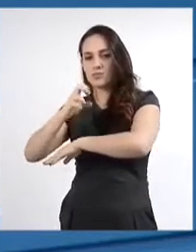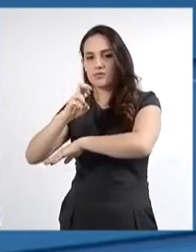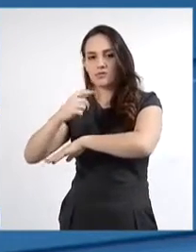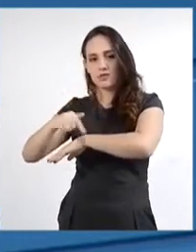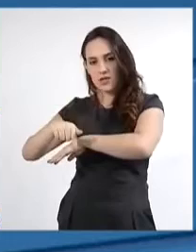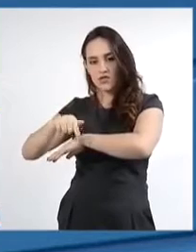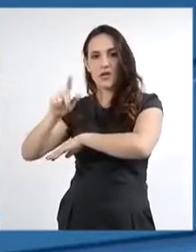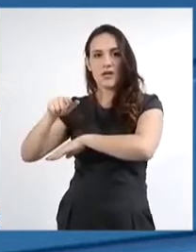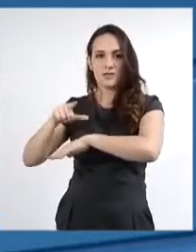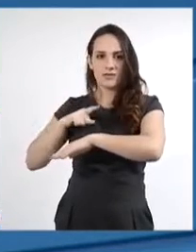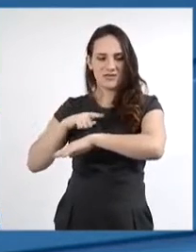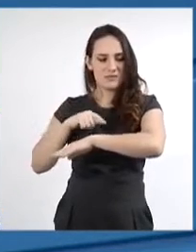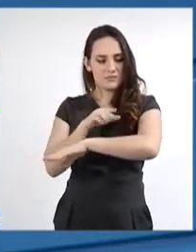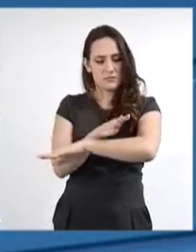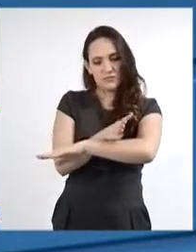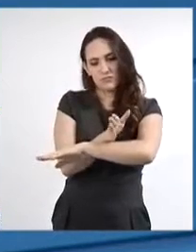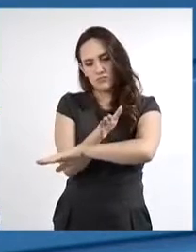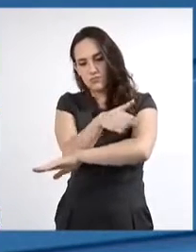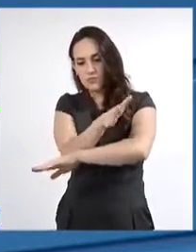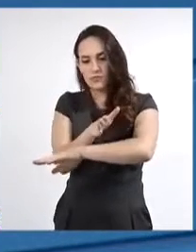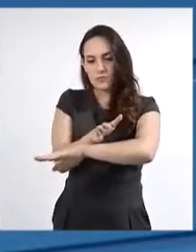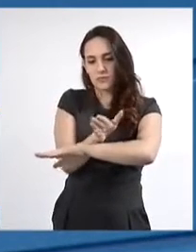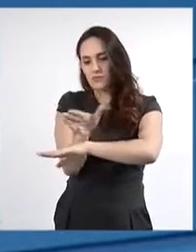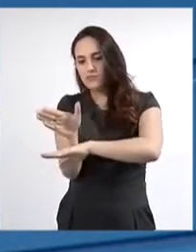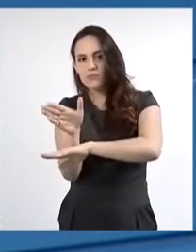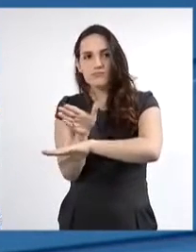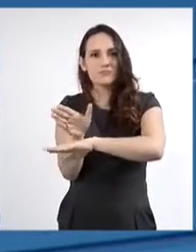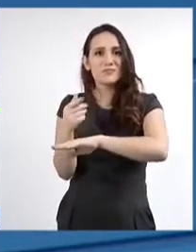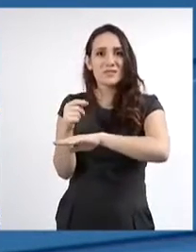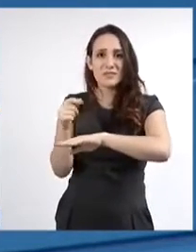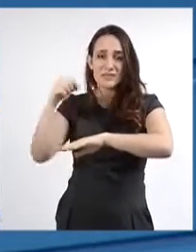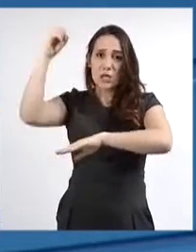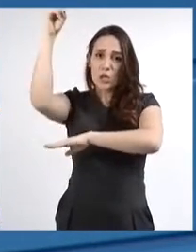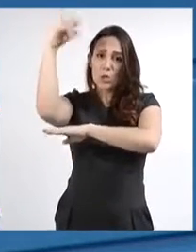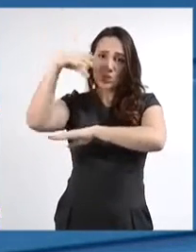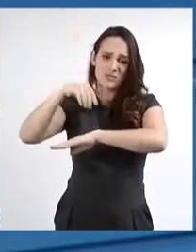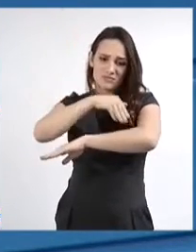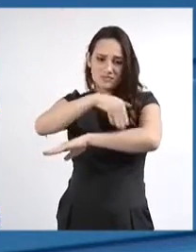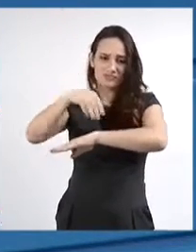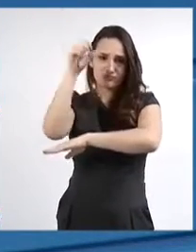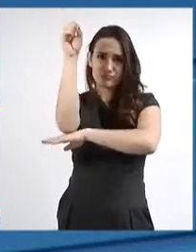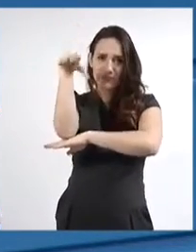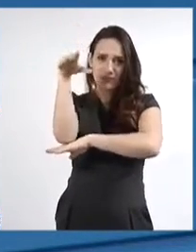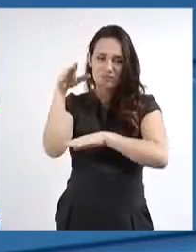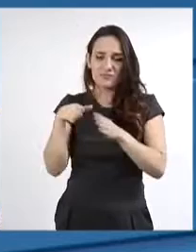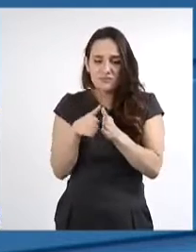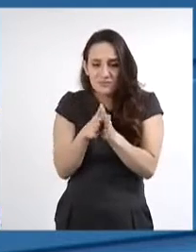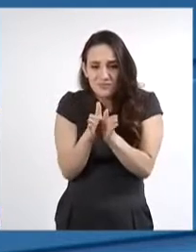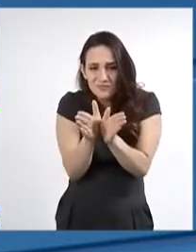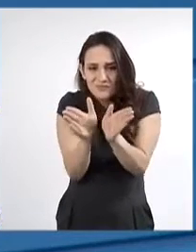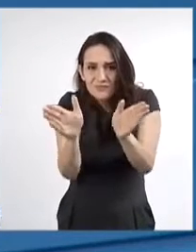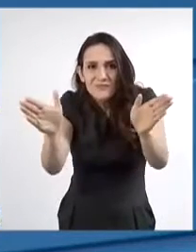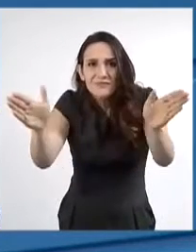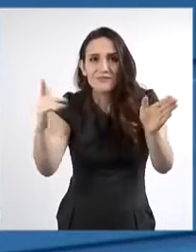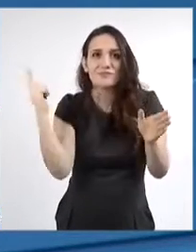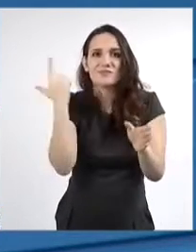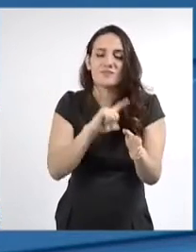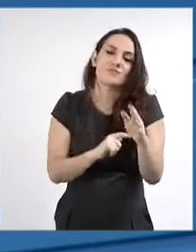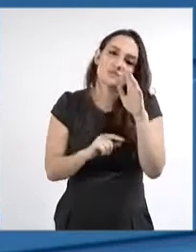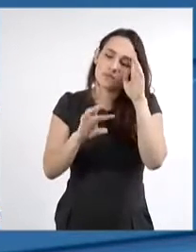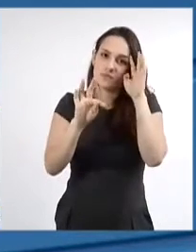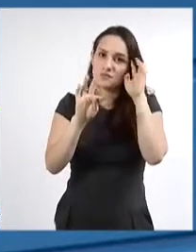da Gleba Santa Terezinha, os quais utilizam a MS-157 diariamente, que liga o município de Itaporã, Maracaju.